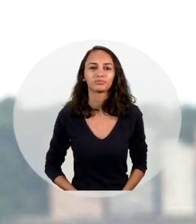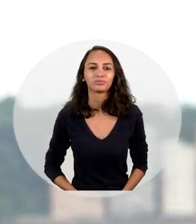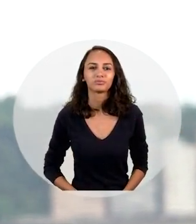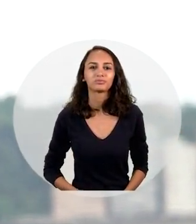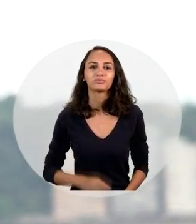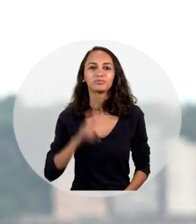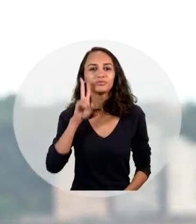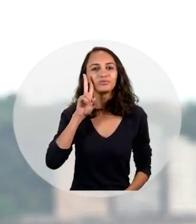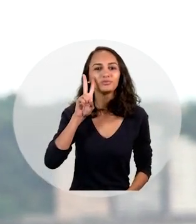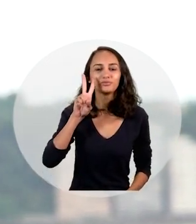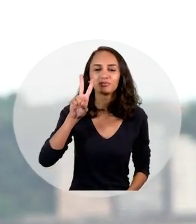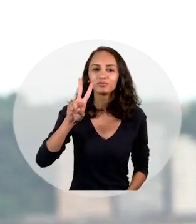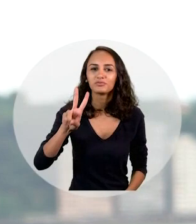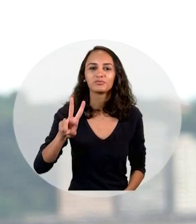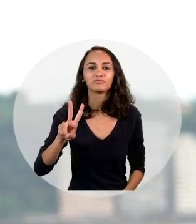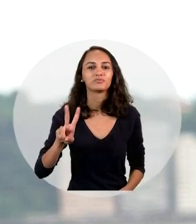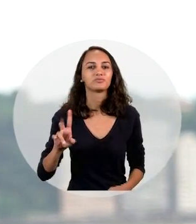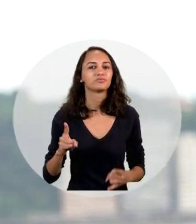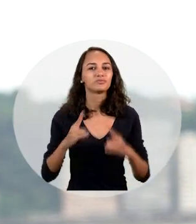E vendo